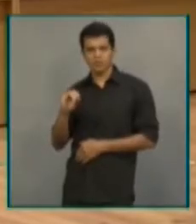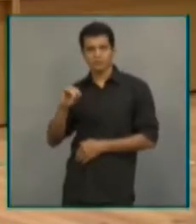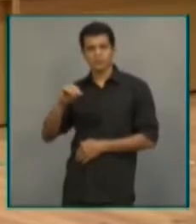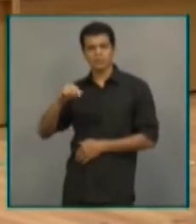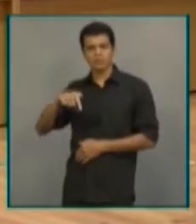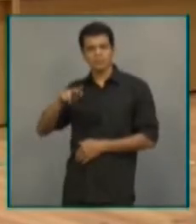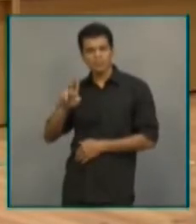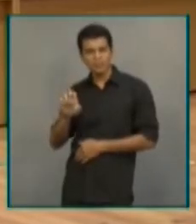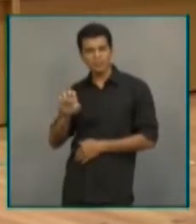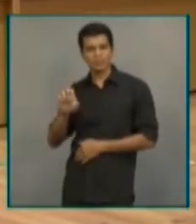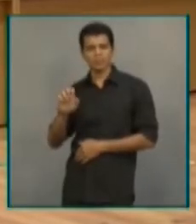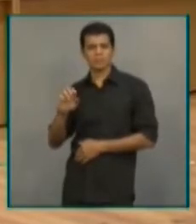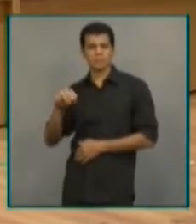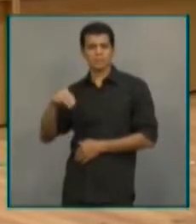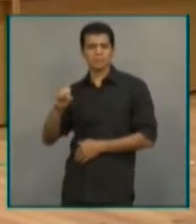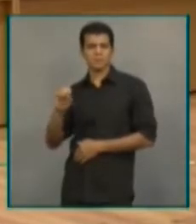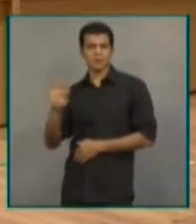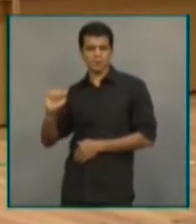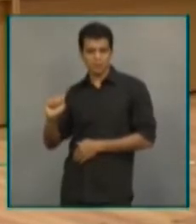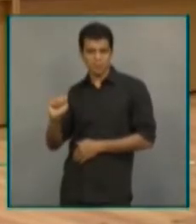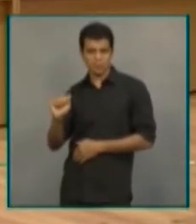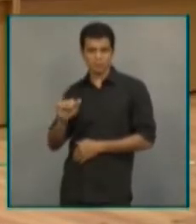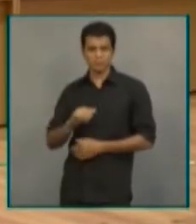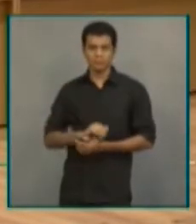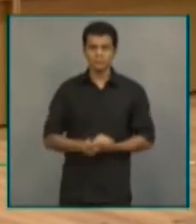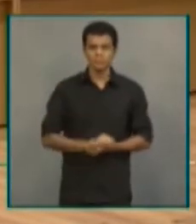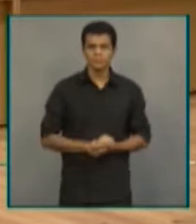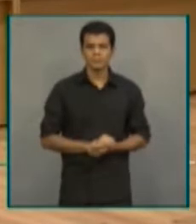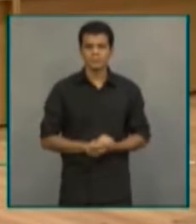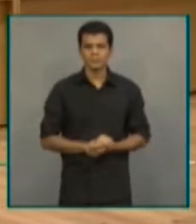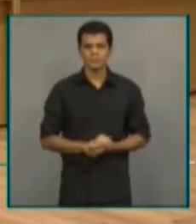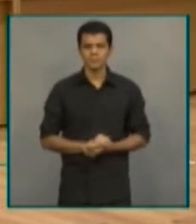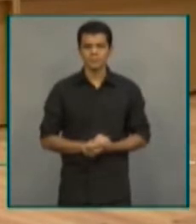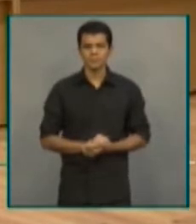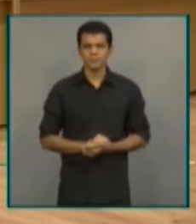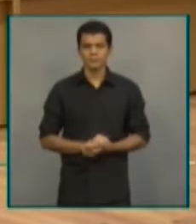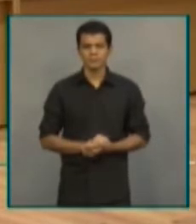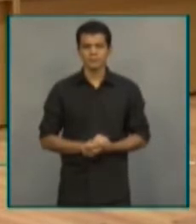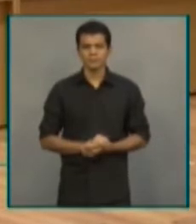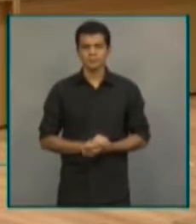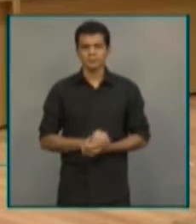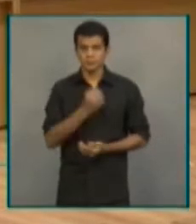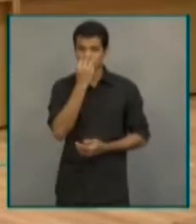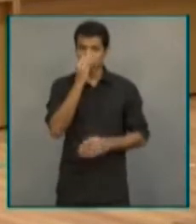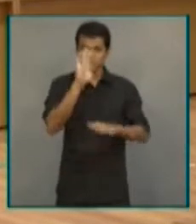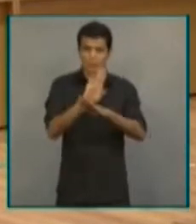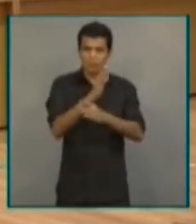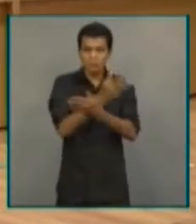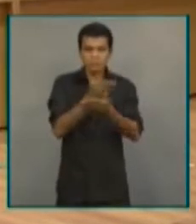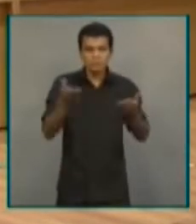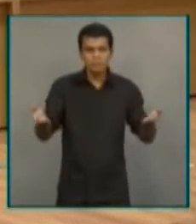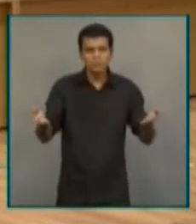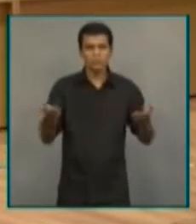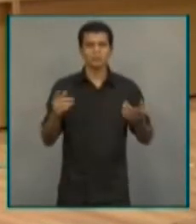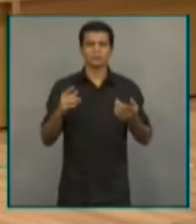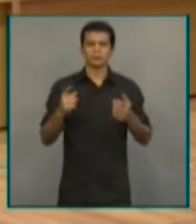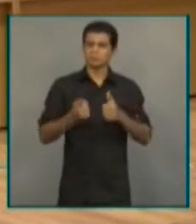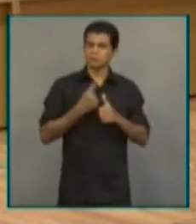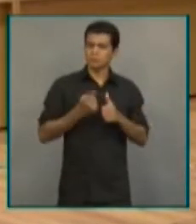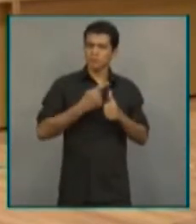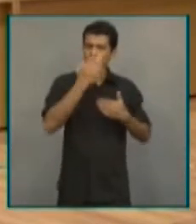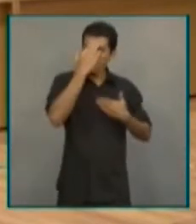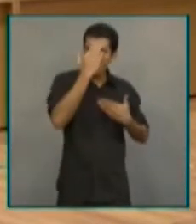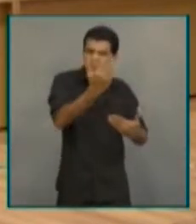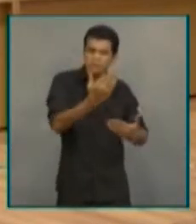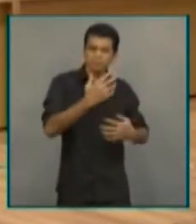tarde a todos. Procurarei ser rápido, presidente. Primeiro, agradecer a sua diligência e empenho na Comissão